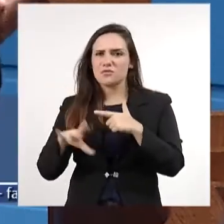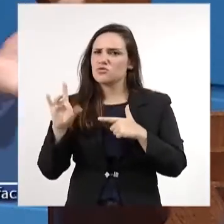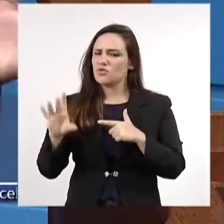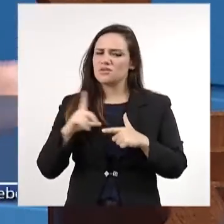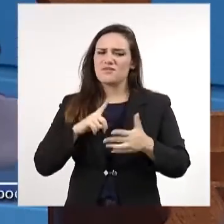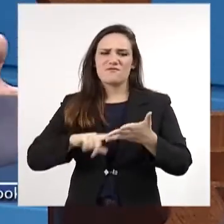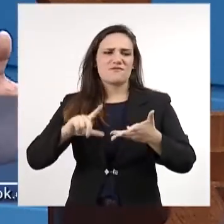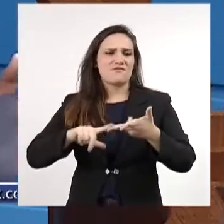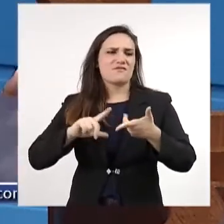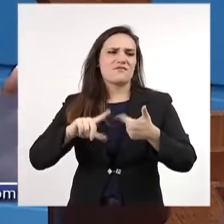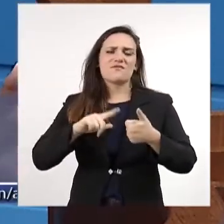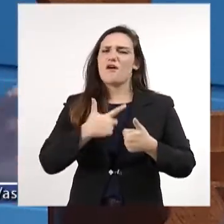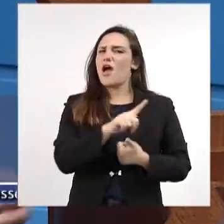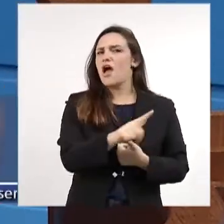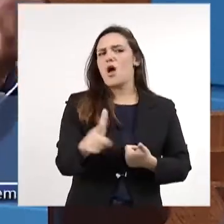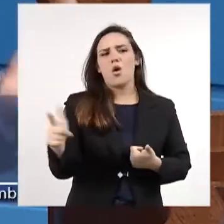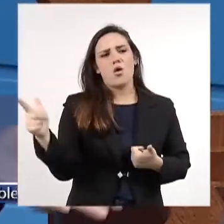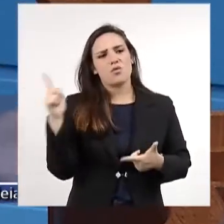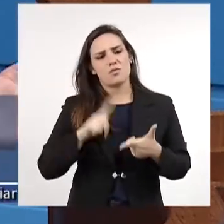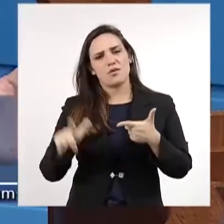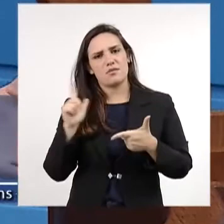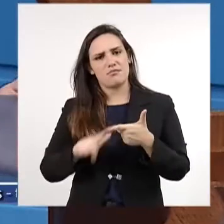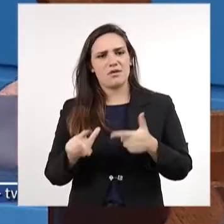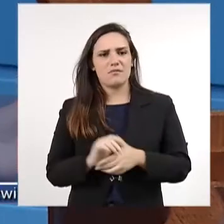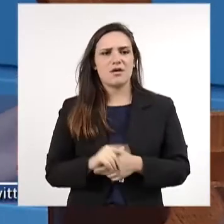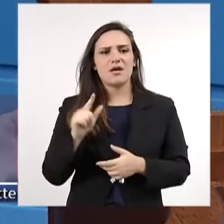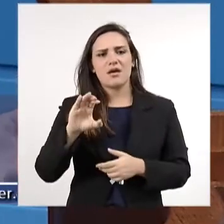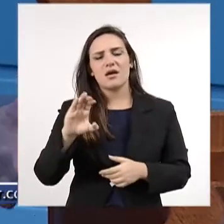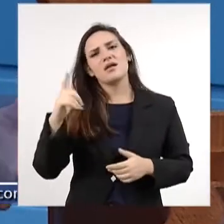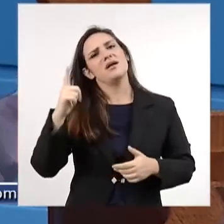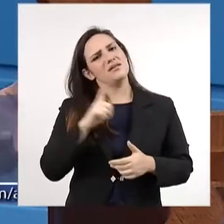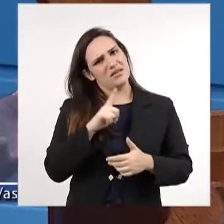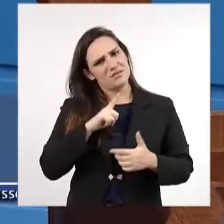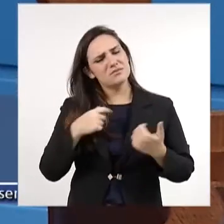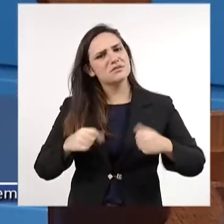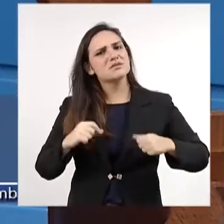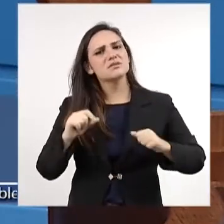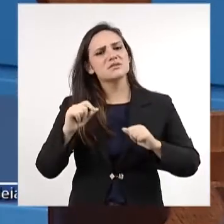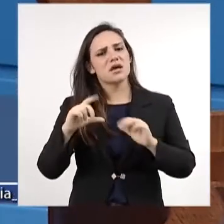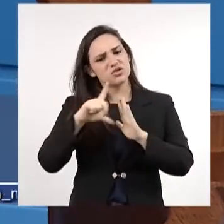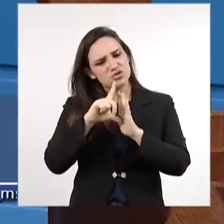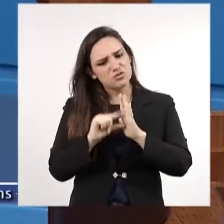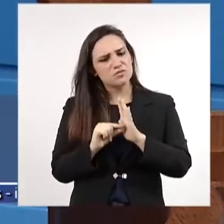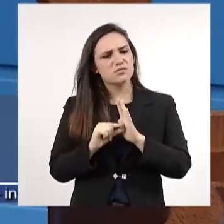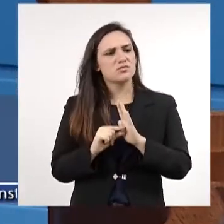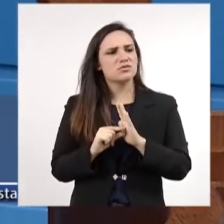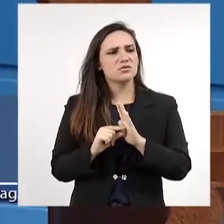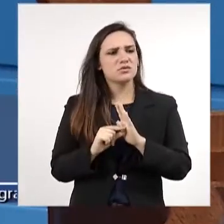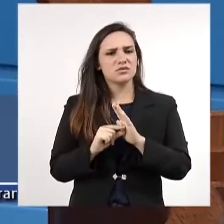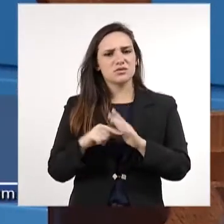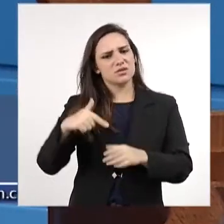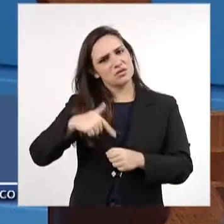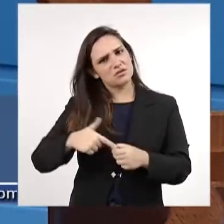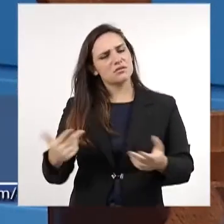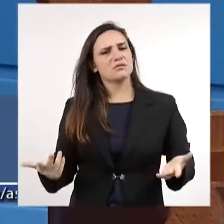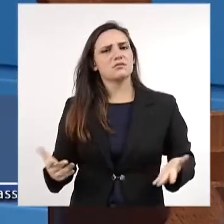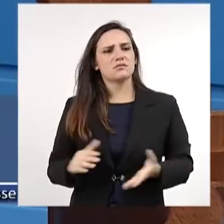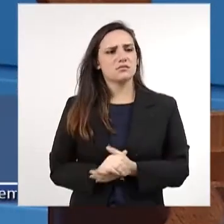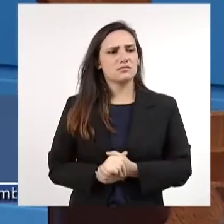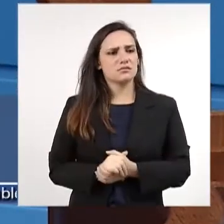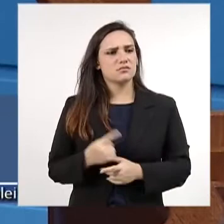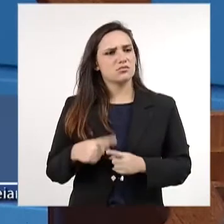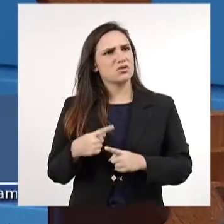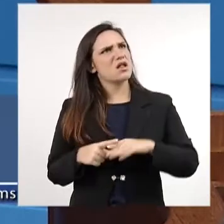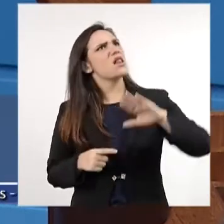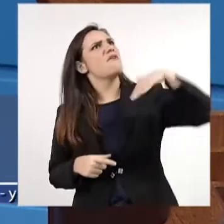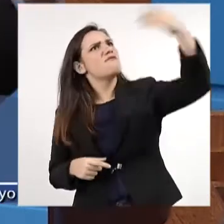só apenas o combustível. É lógico que tem que diminuir a alíquota do combustível, porque não é justo lá fora do nosso país se abastecer a R$ 1,50,